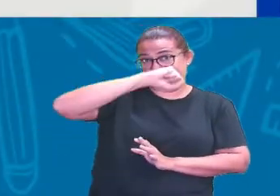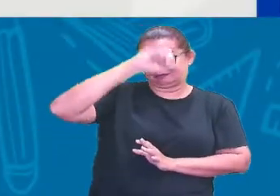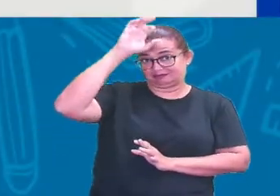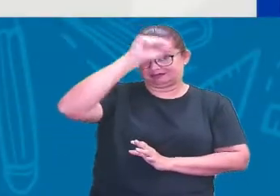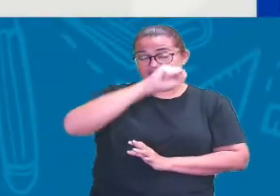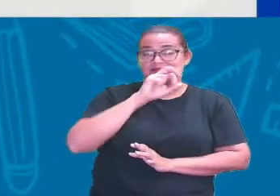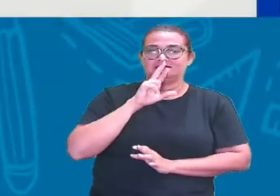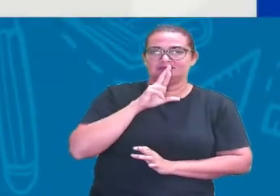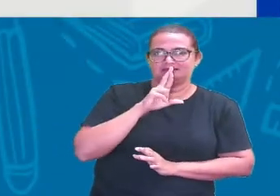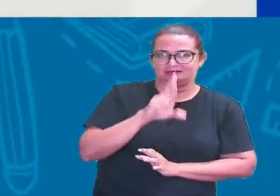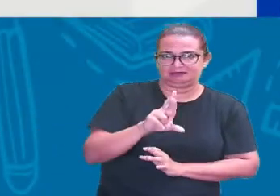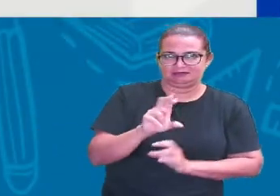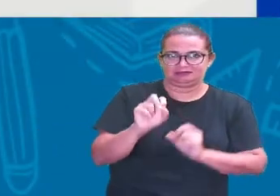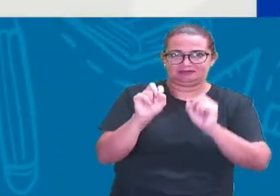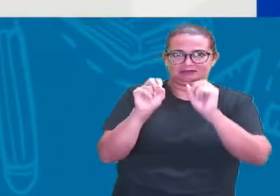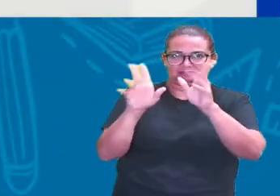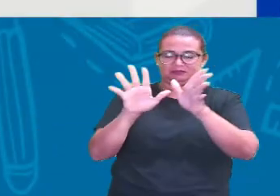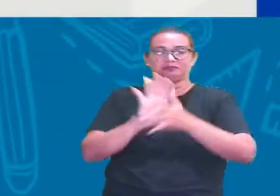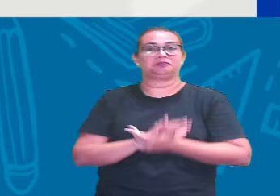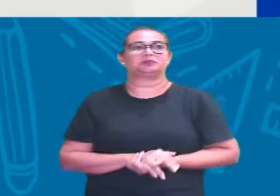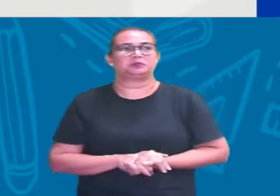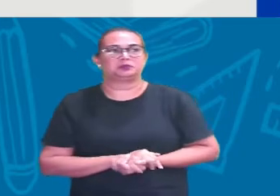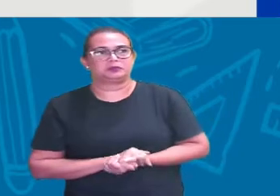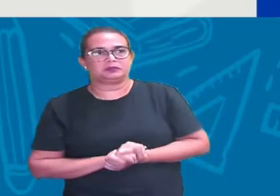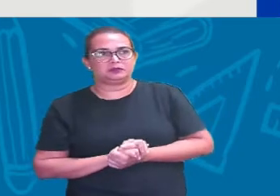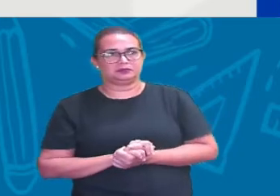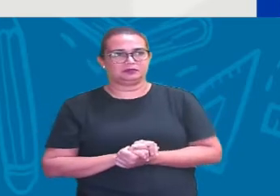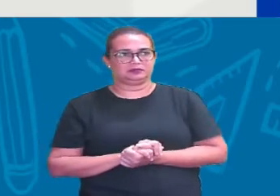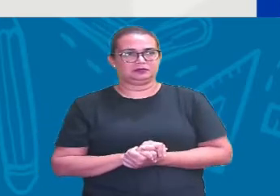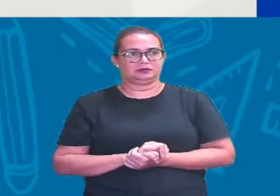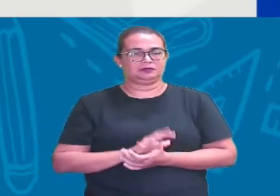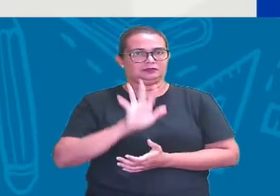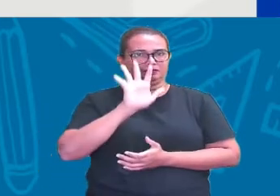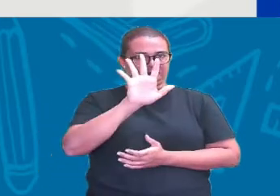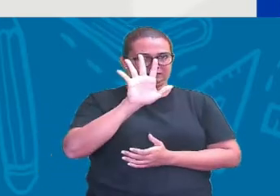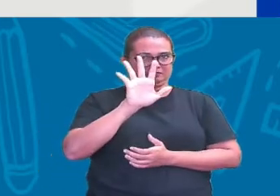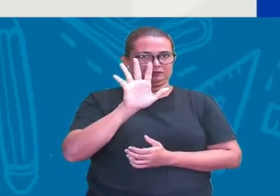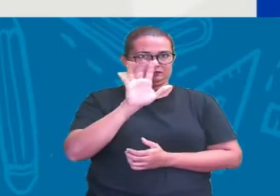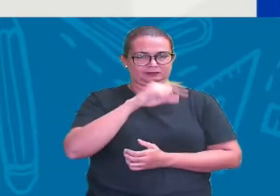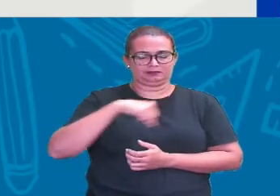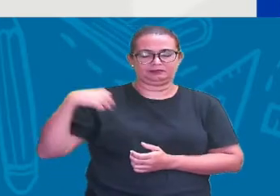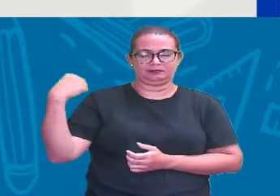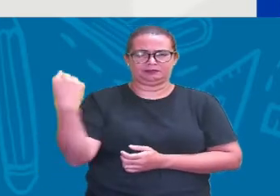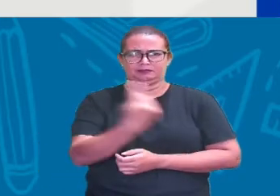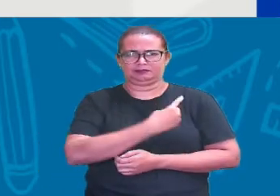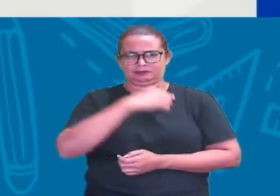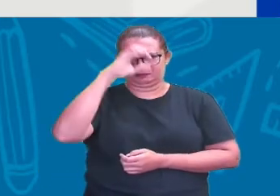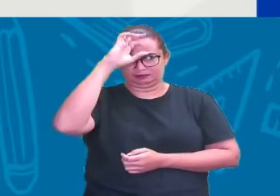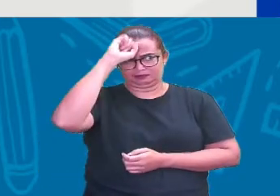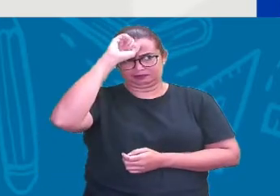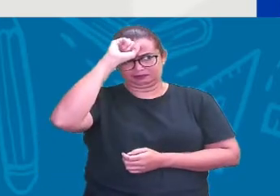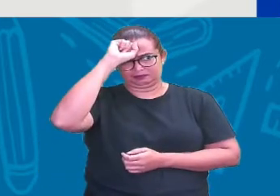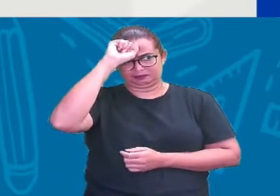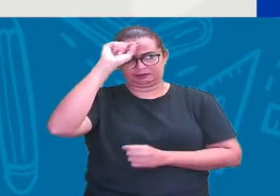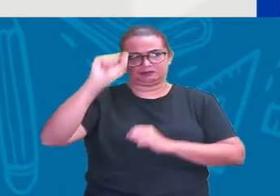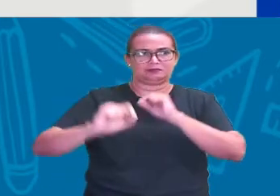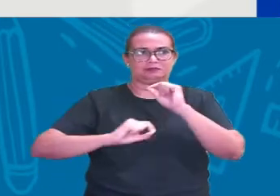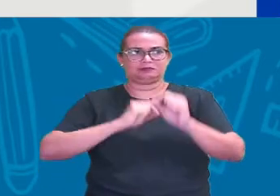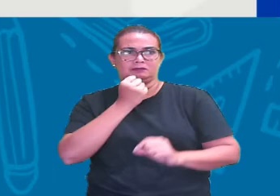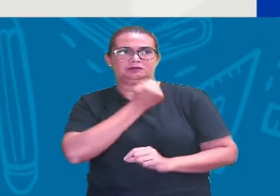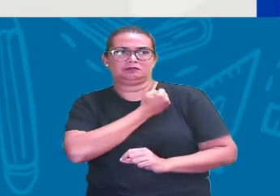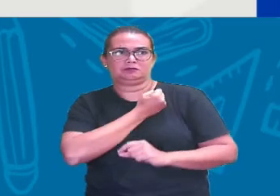Então, antes de começar, vamos ter que aprender uma coisa. Se nós vamos aprender noções de